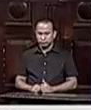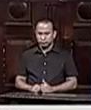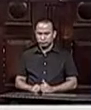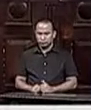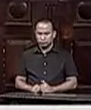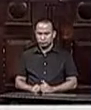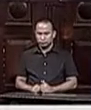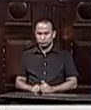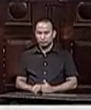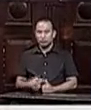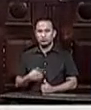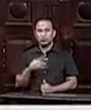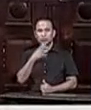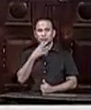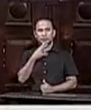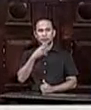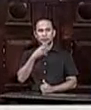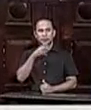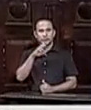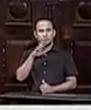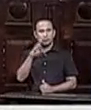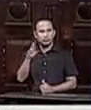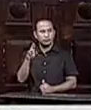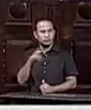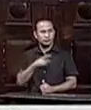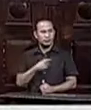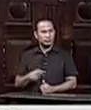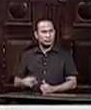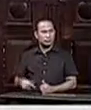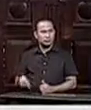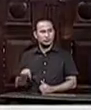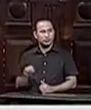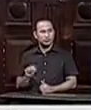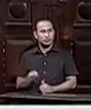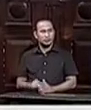E tomamos conhecimento, senhor presidente, que